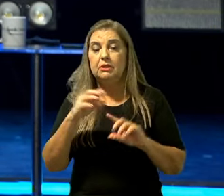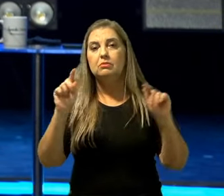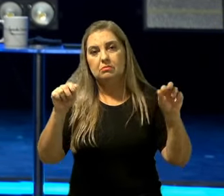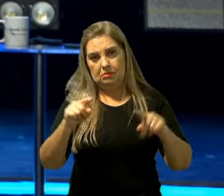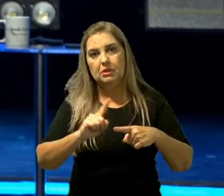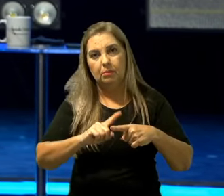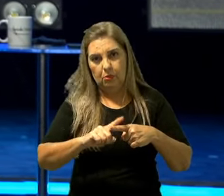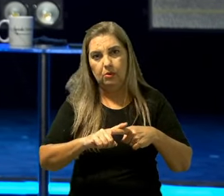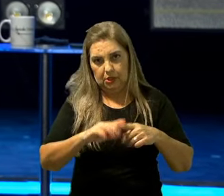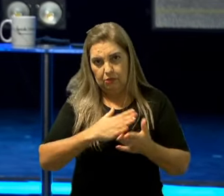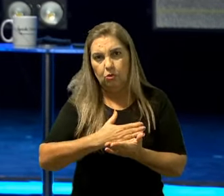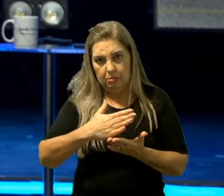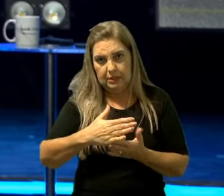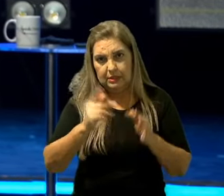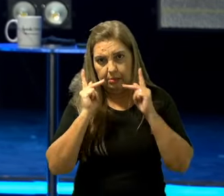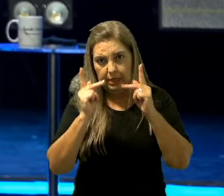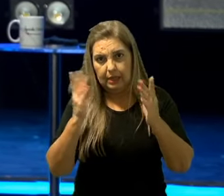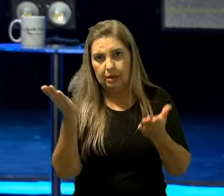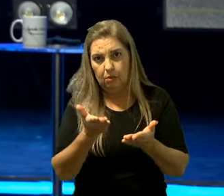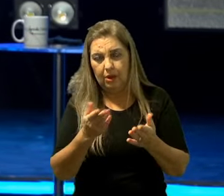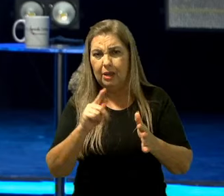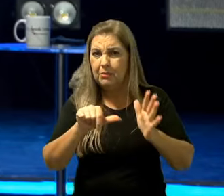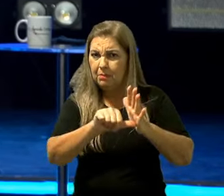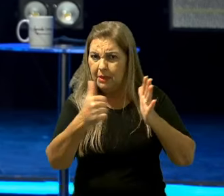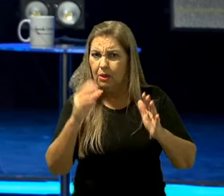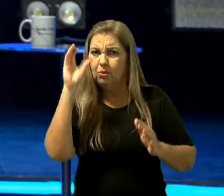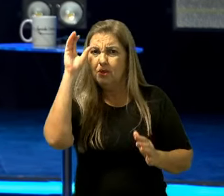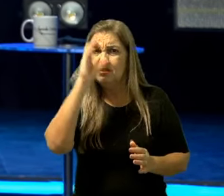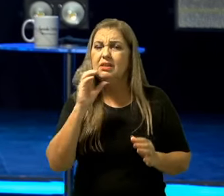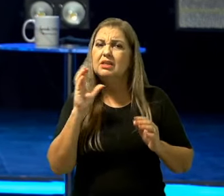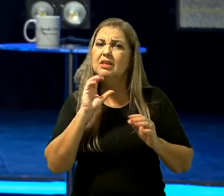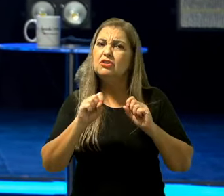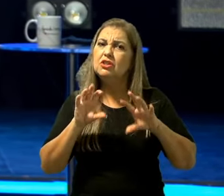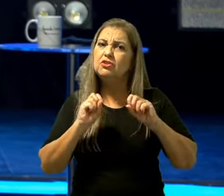meu lindo? Eu vou começar a pregar aqui agora. A primeira coisa que a gente aprende: o